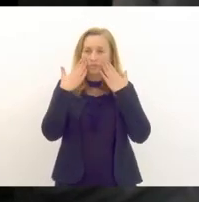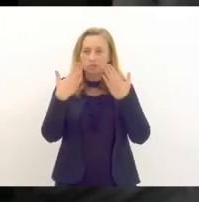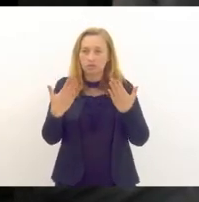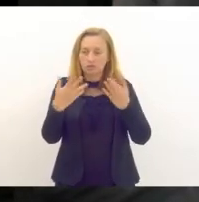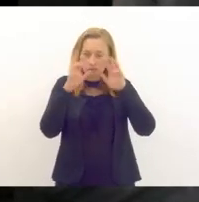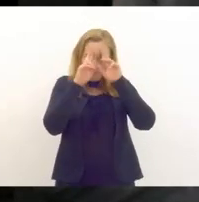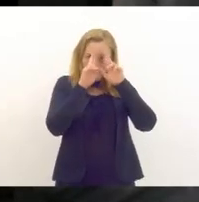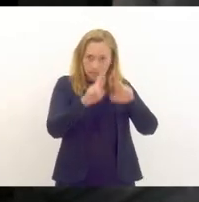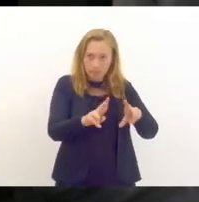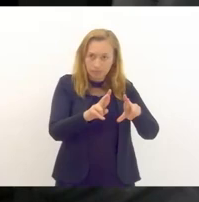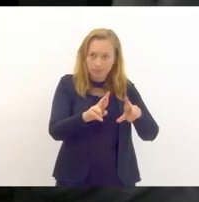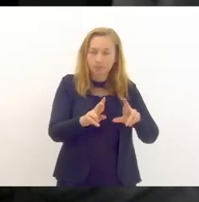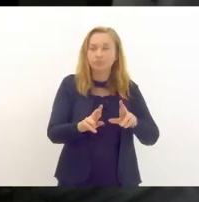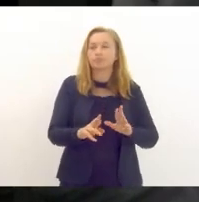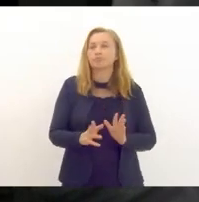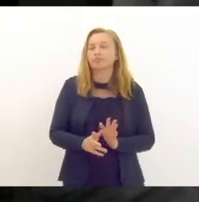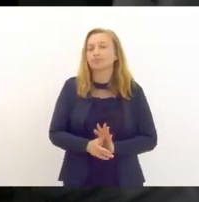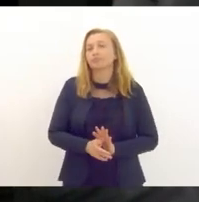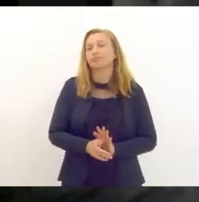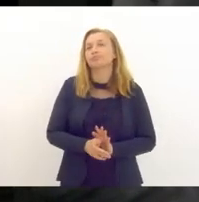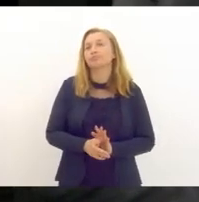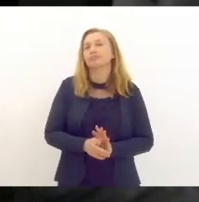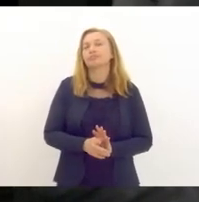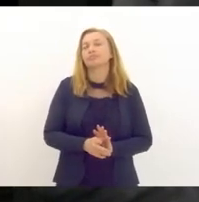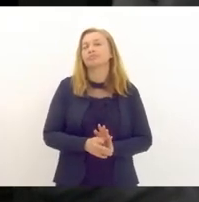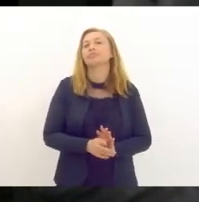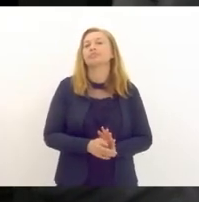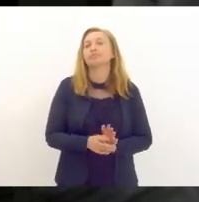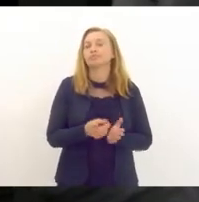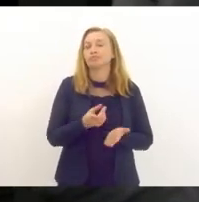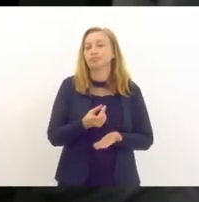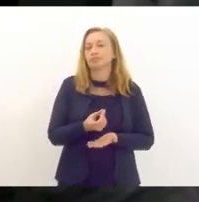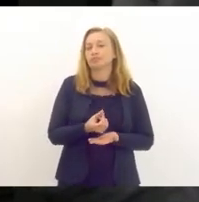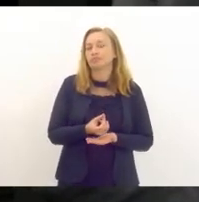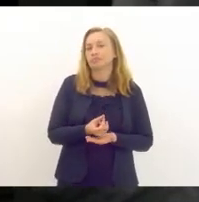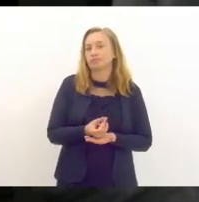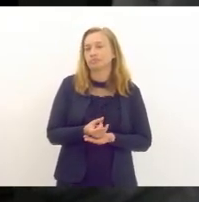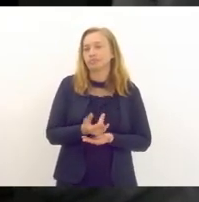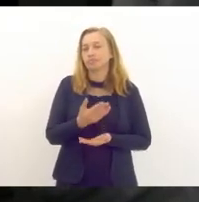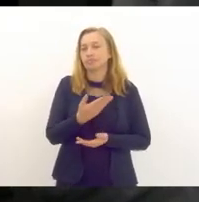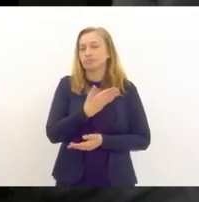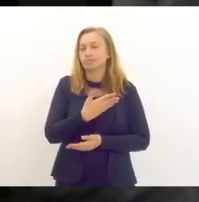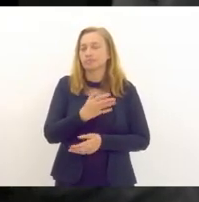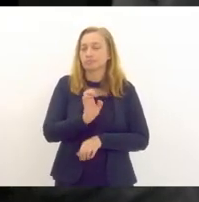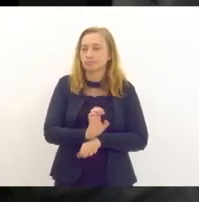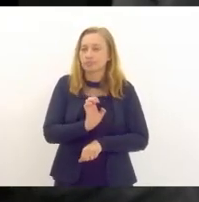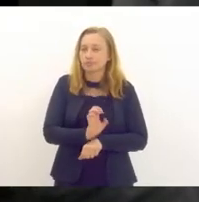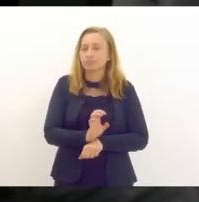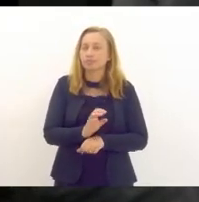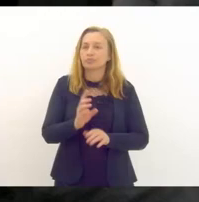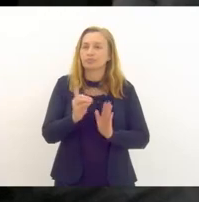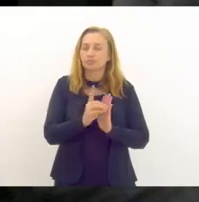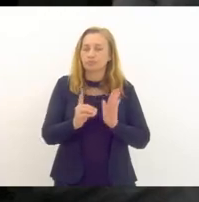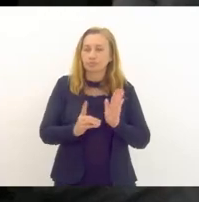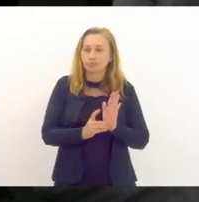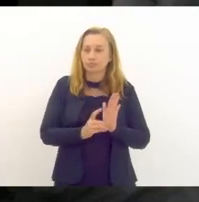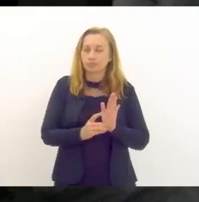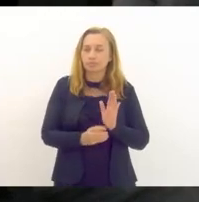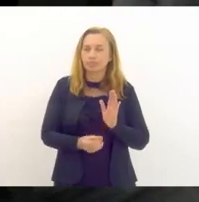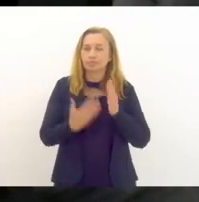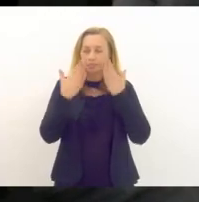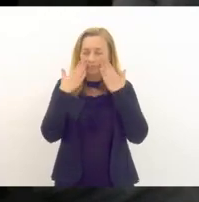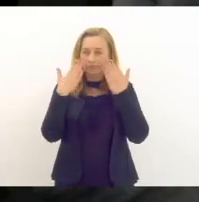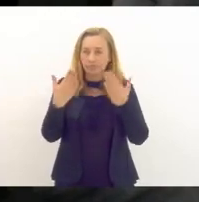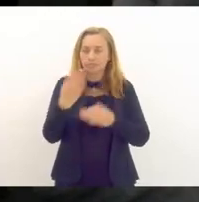respeito as receitas do Estado Governador quando apresentou o decreto o apresentou